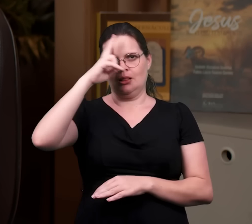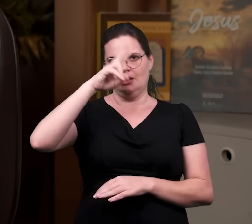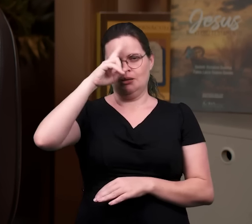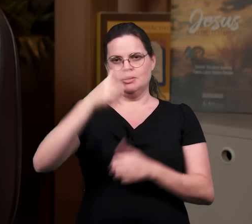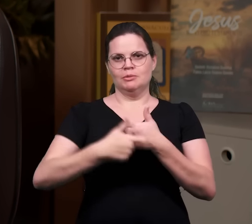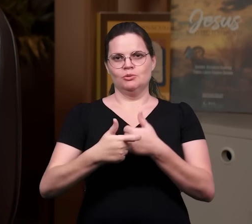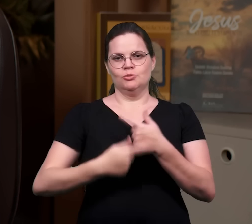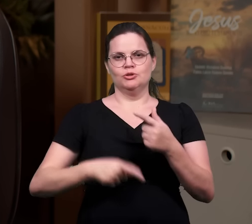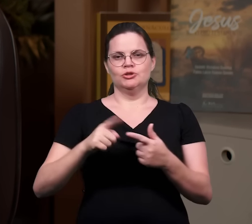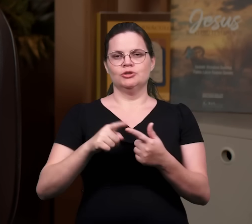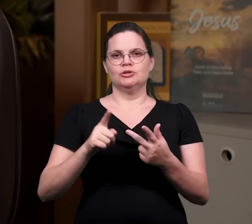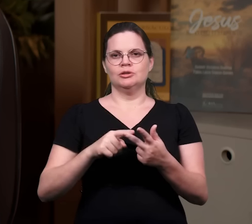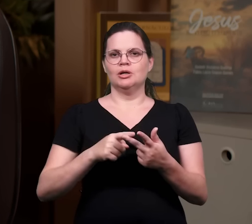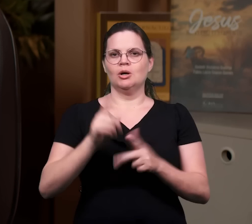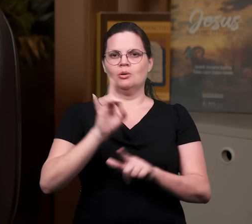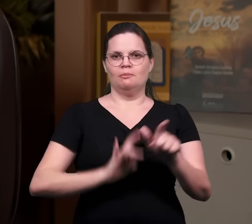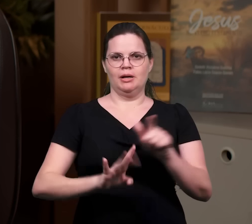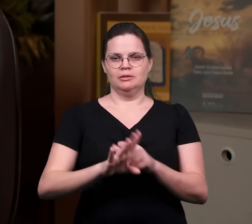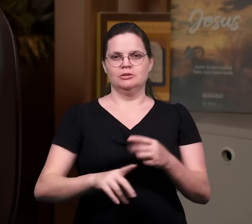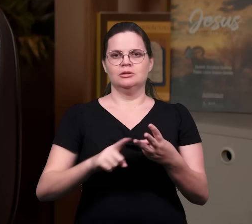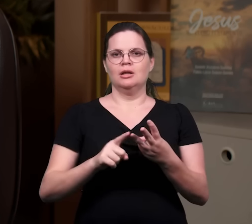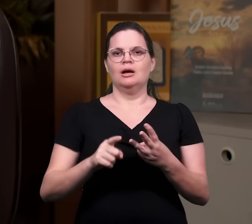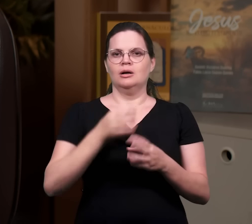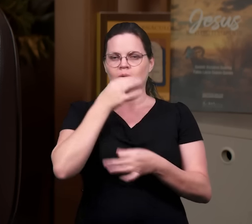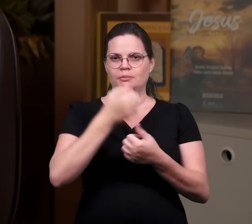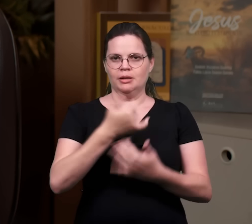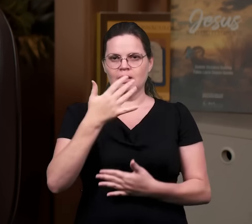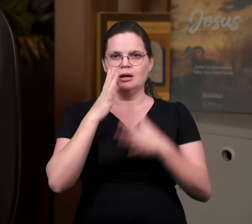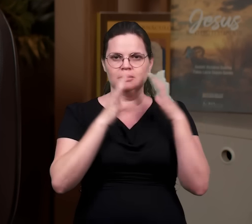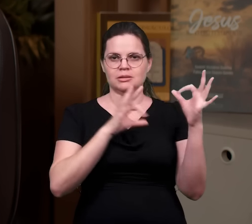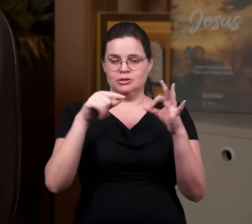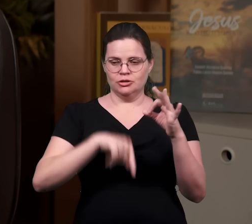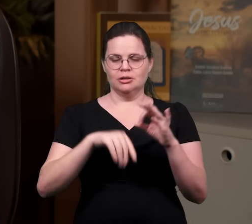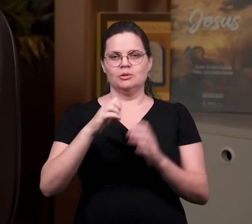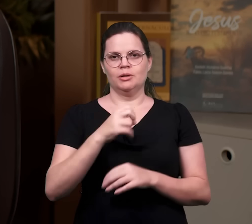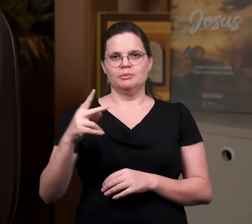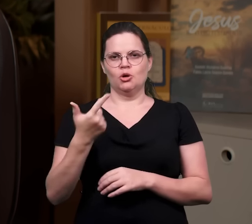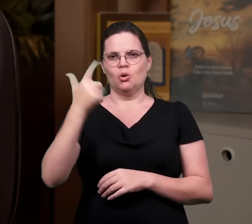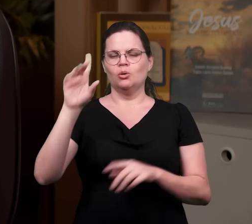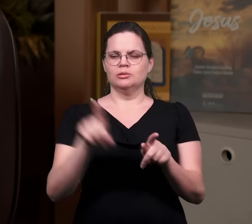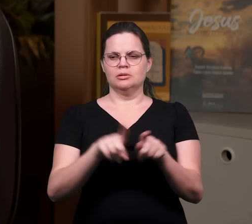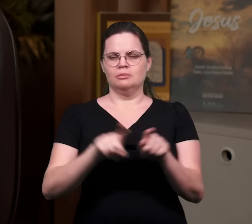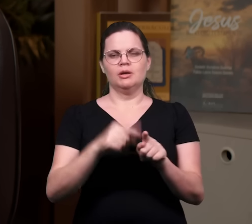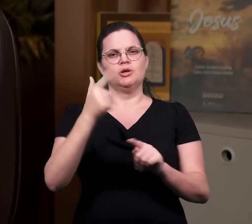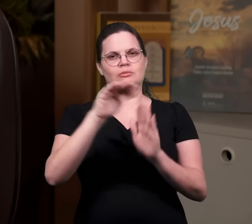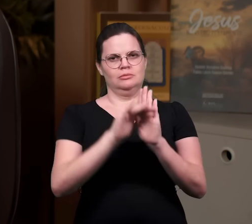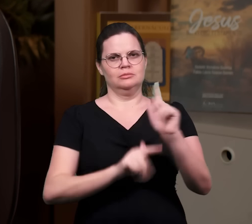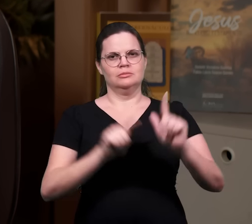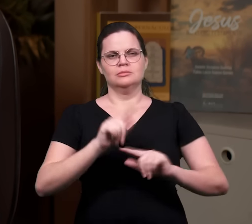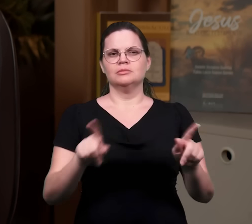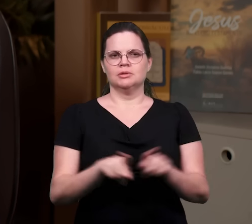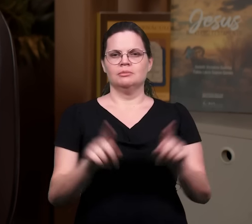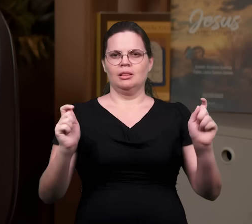Lembrando para você curtir, compartilhar, assistir este e outros episódios do programa e também outros